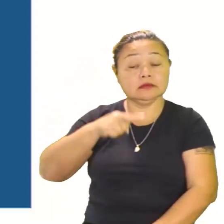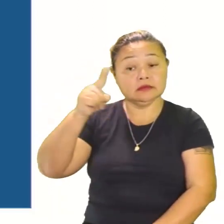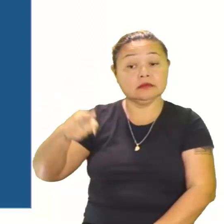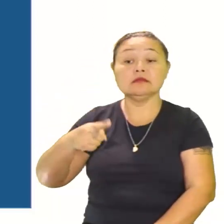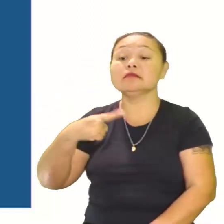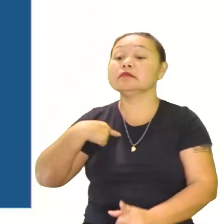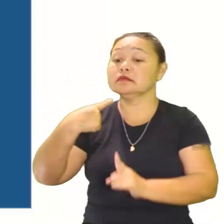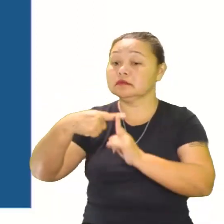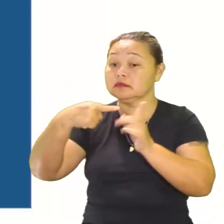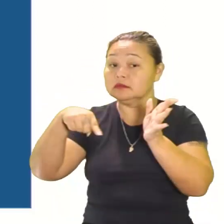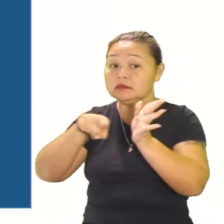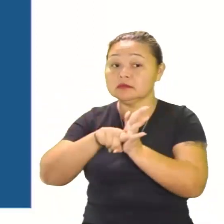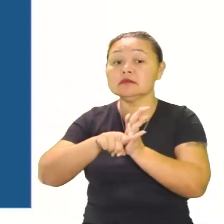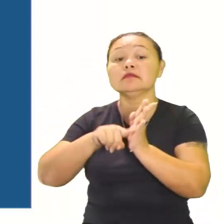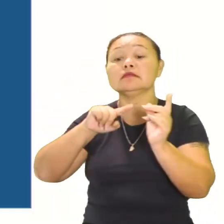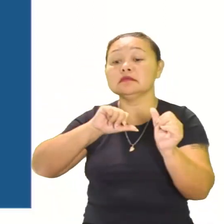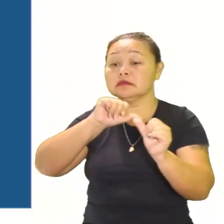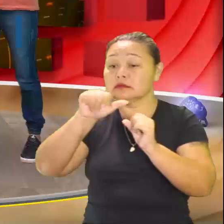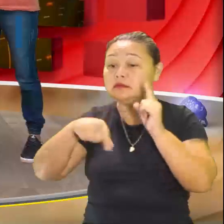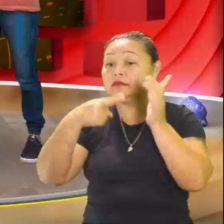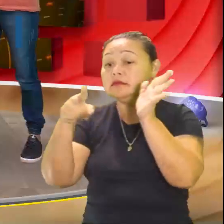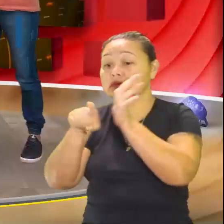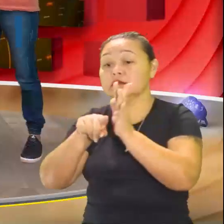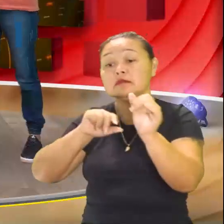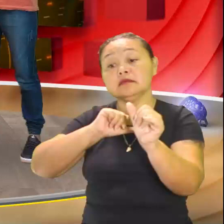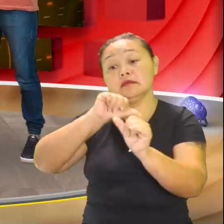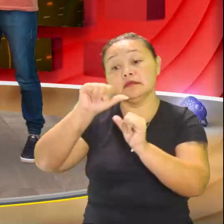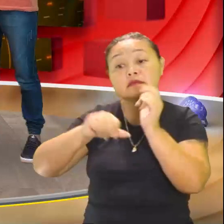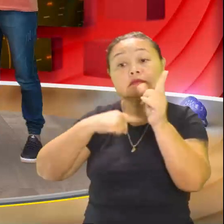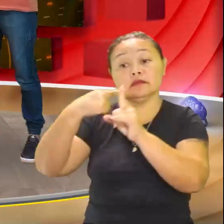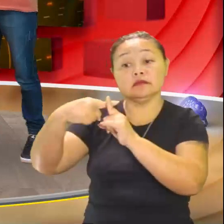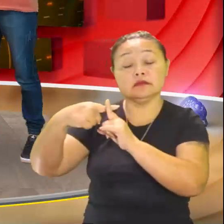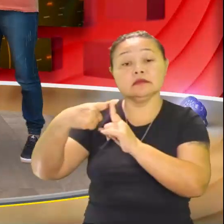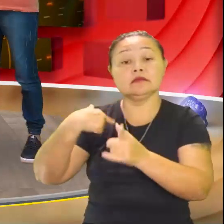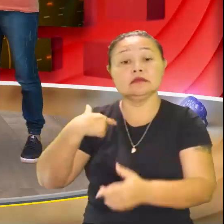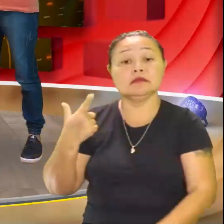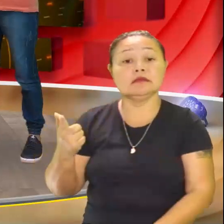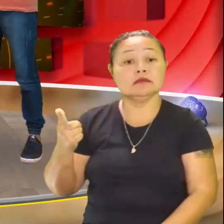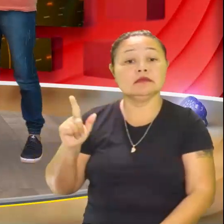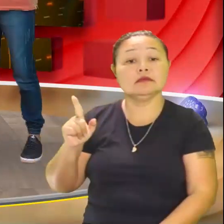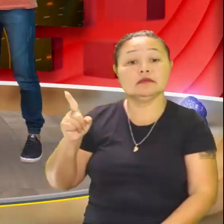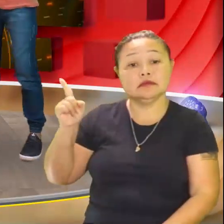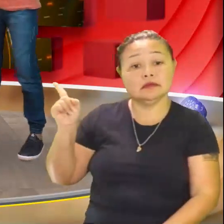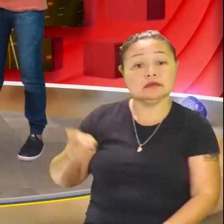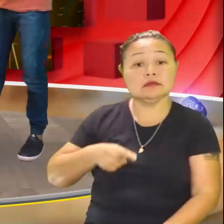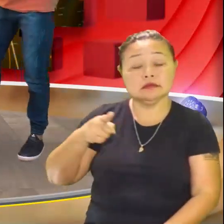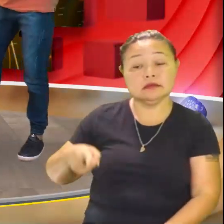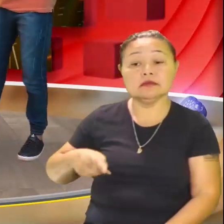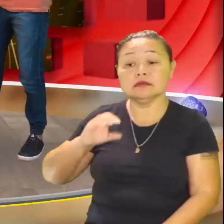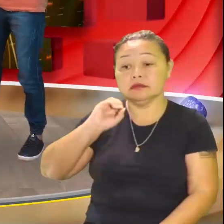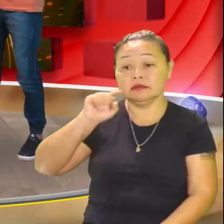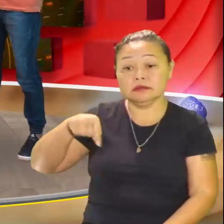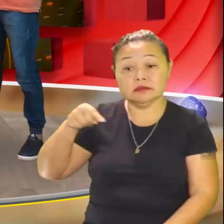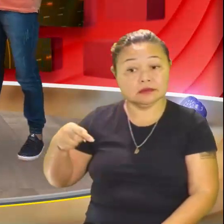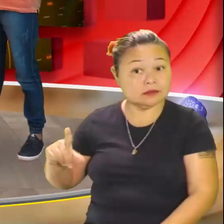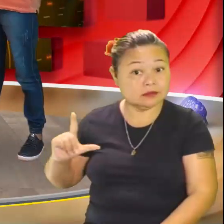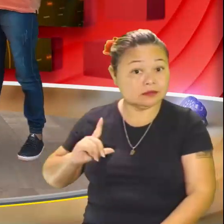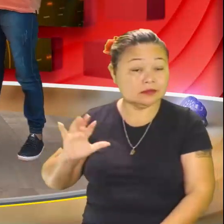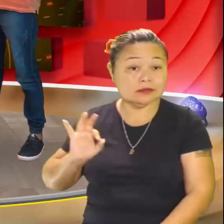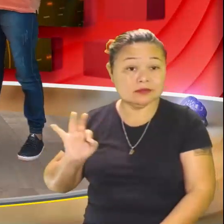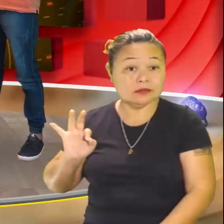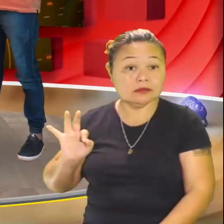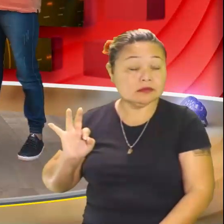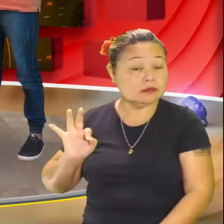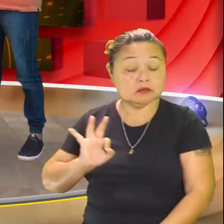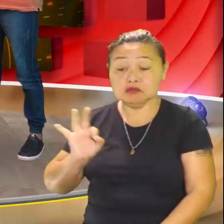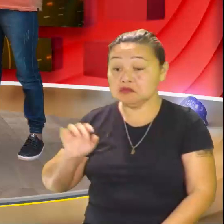Anular o sinal? Torná-lo negativo, torná-lo positivo. Essa aqui, anular a parte decimal foi para acabar, né? Porque essa aqui